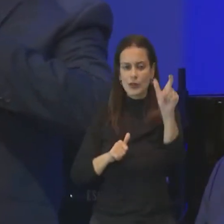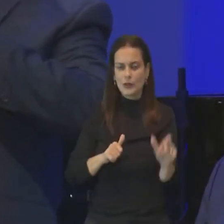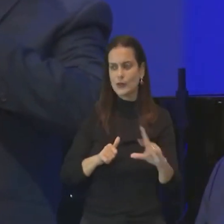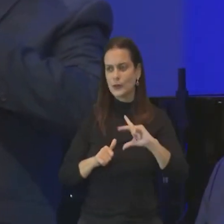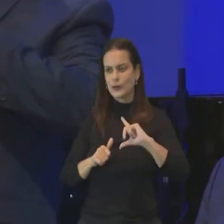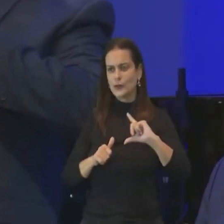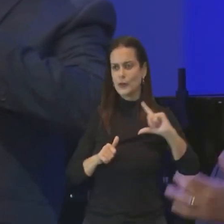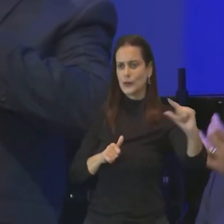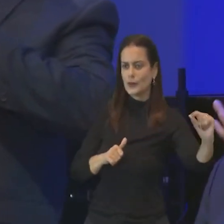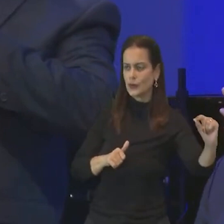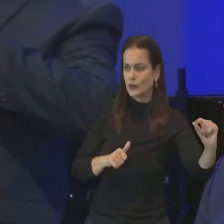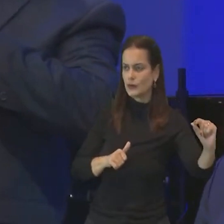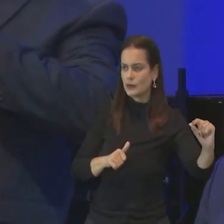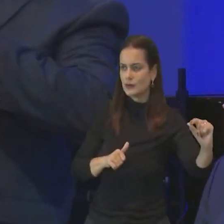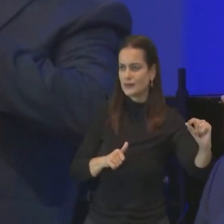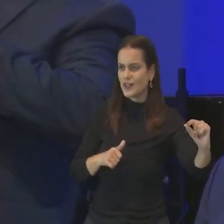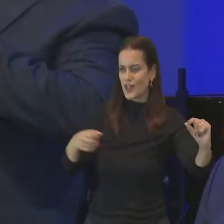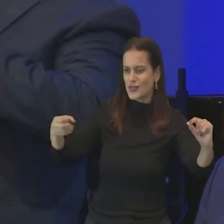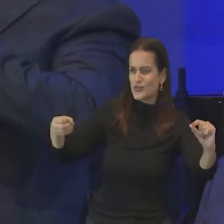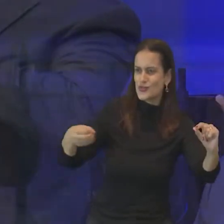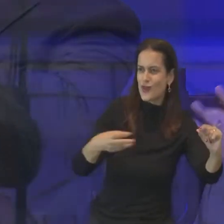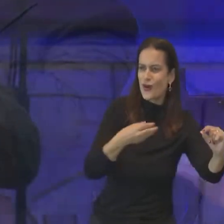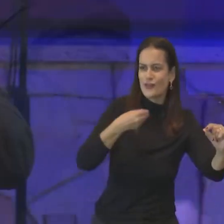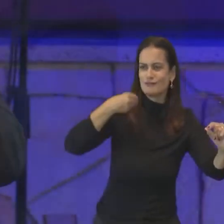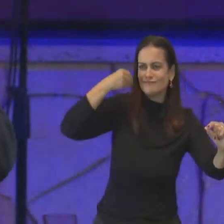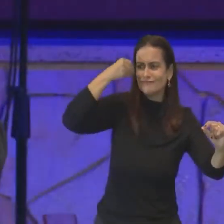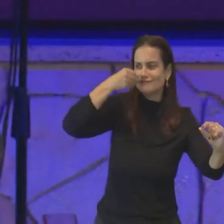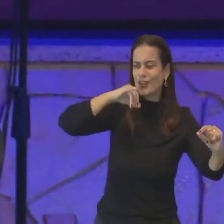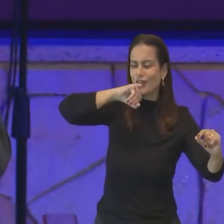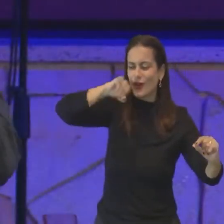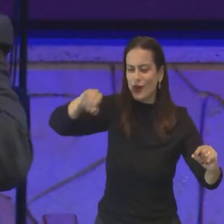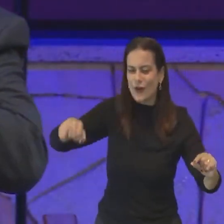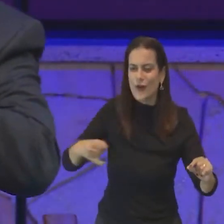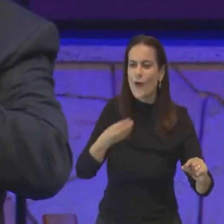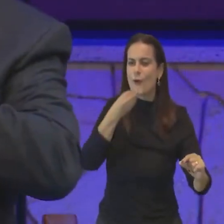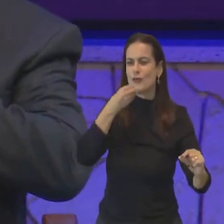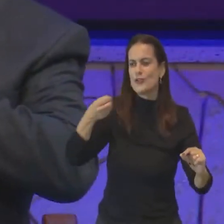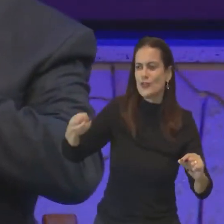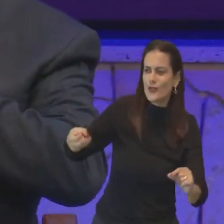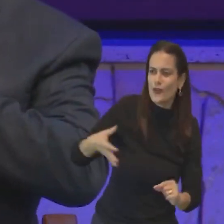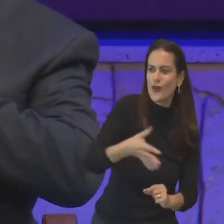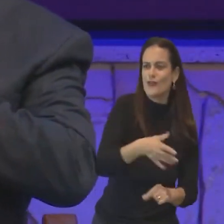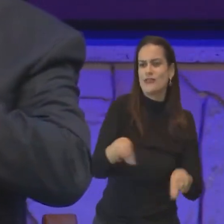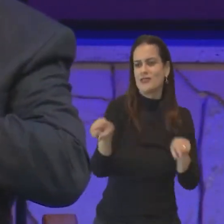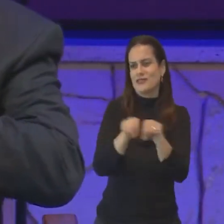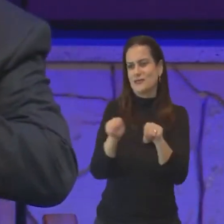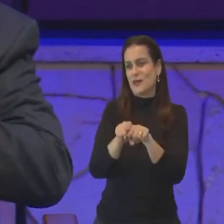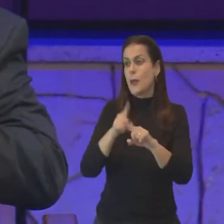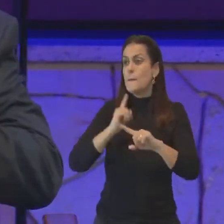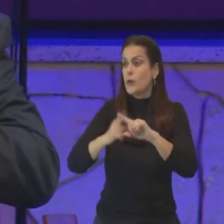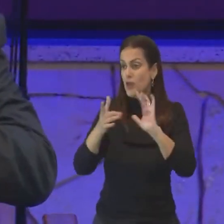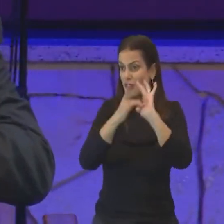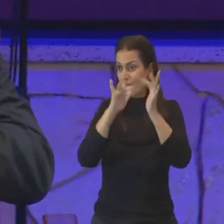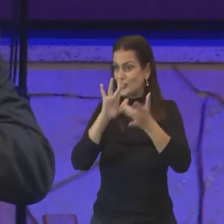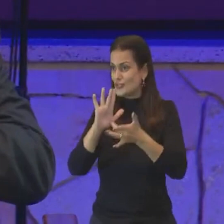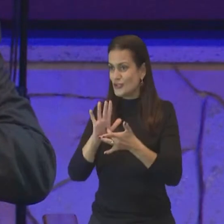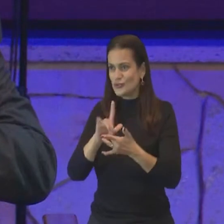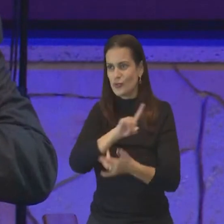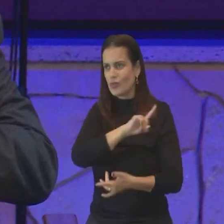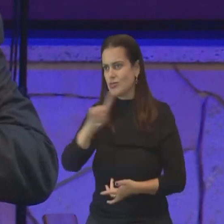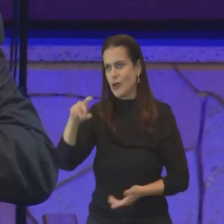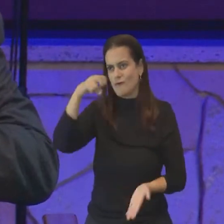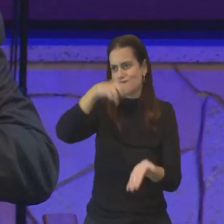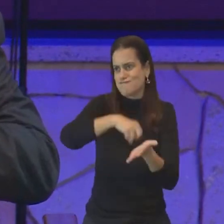então, com uma nova experiência e oportunidade de vida, porque o Filho de Deus não a